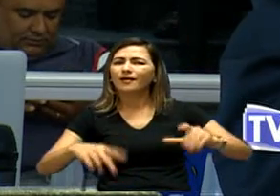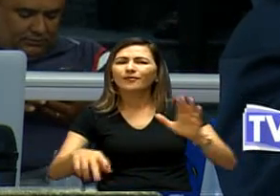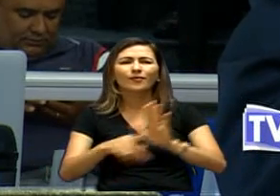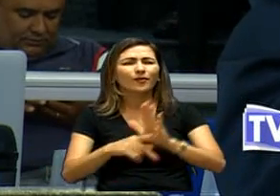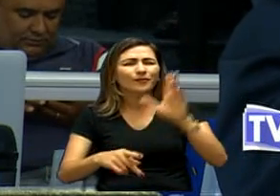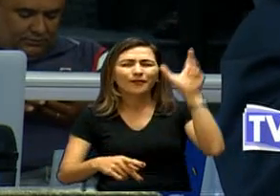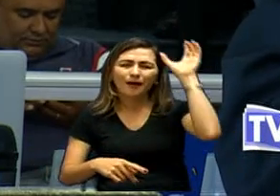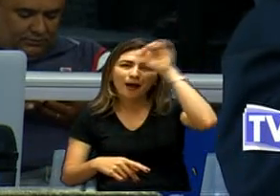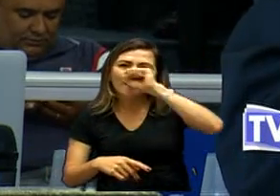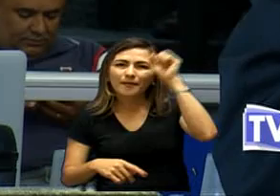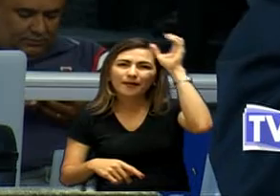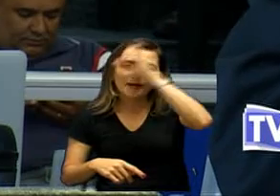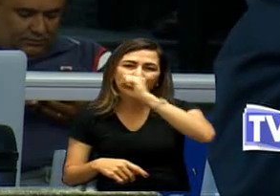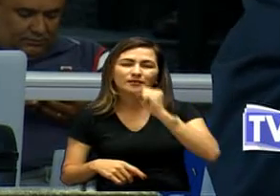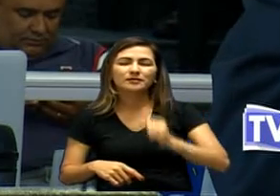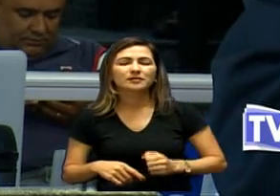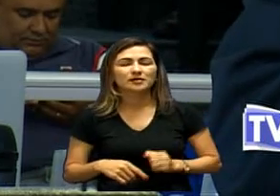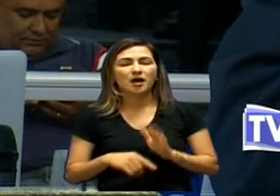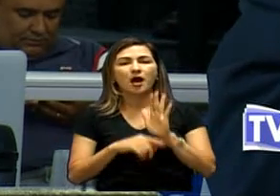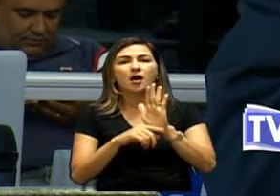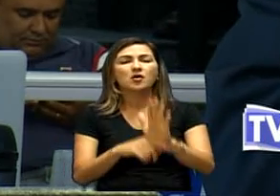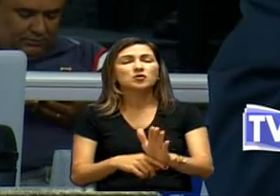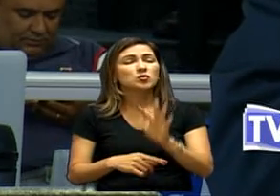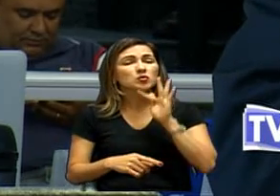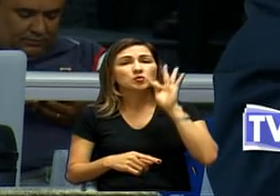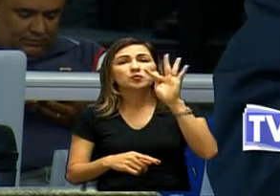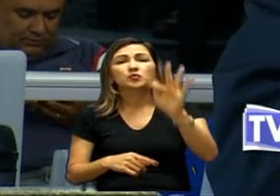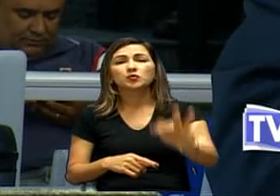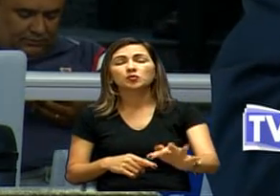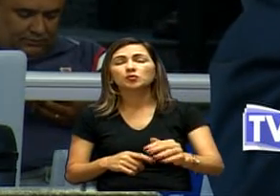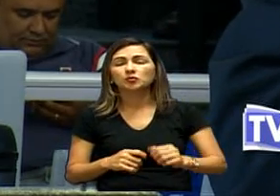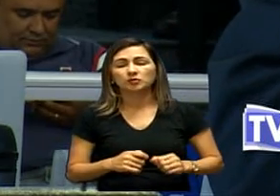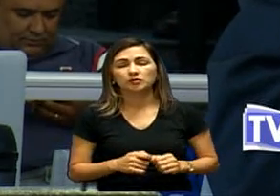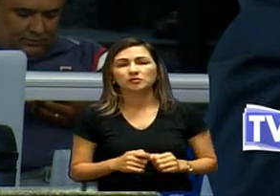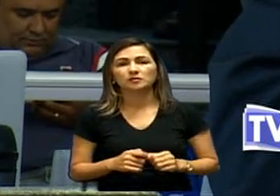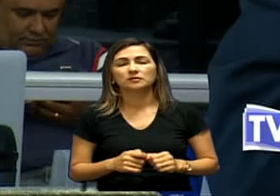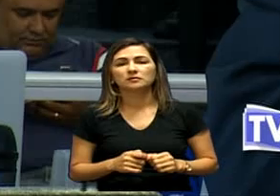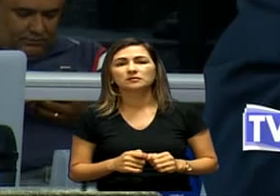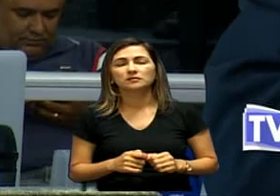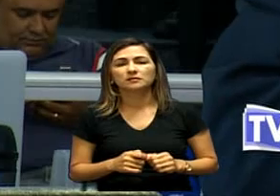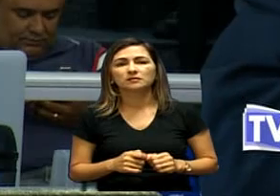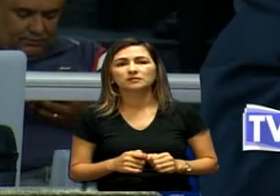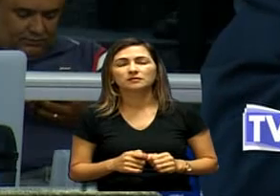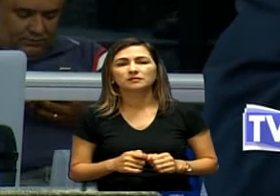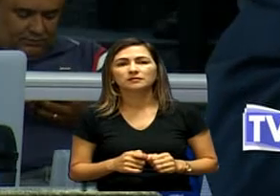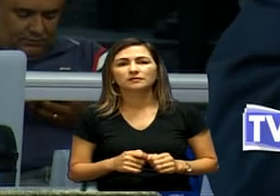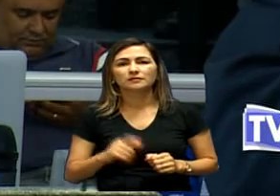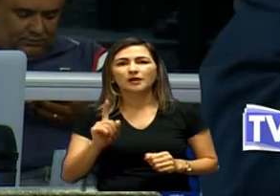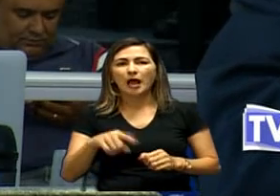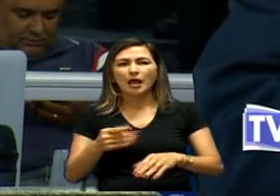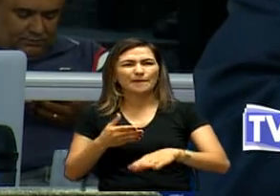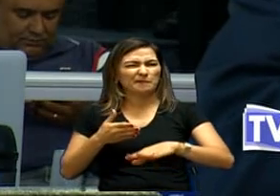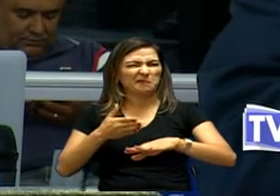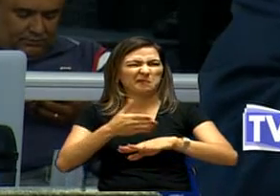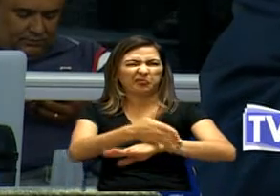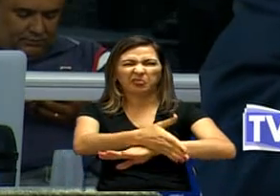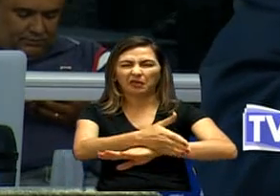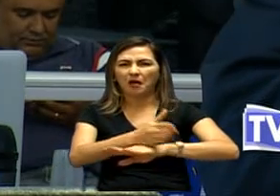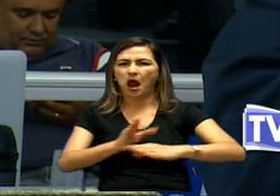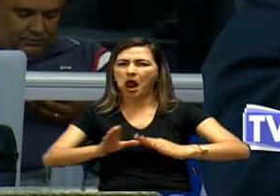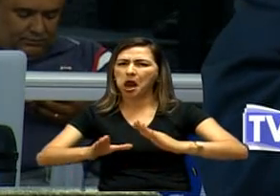sagrado de formação da nossa cidadania, ser violada, ser